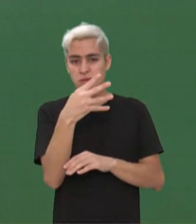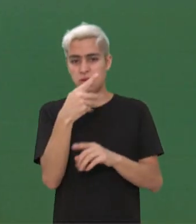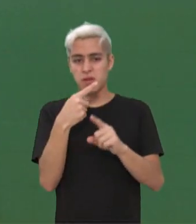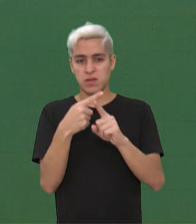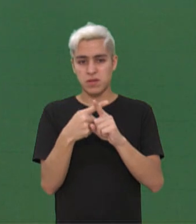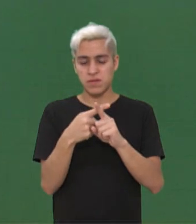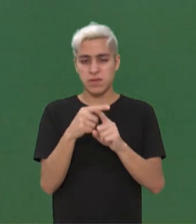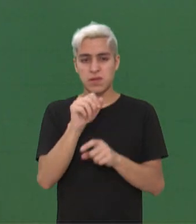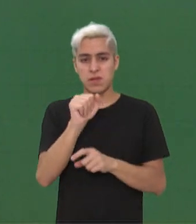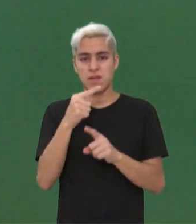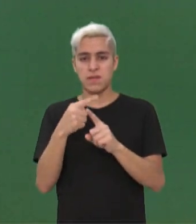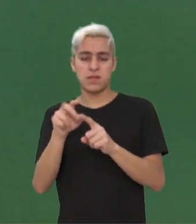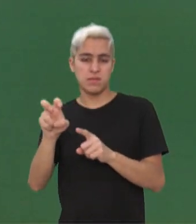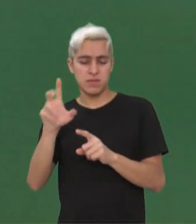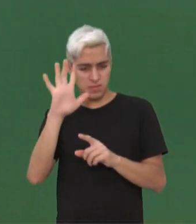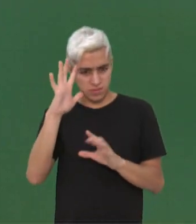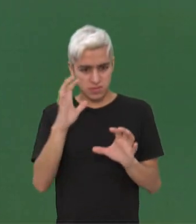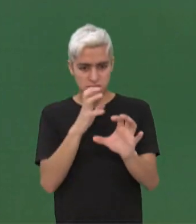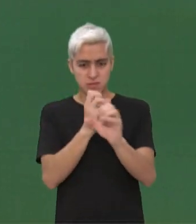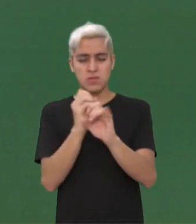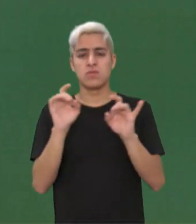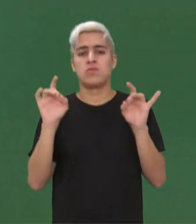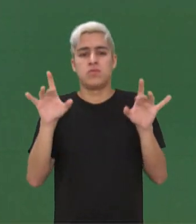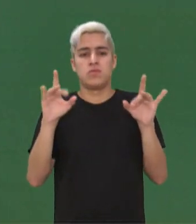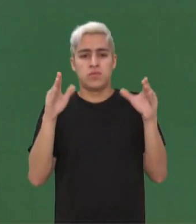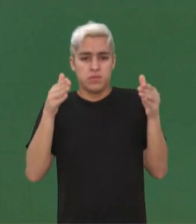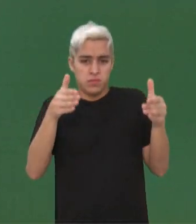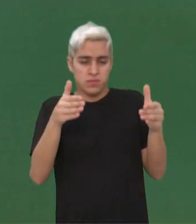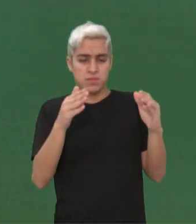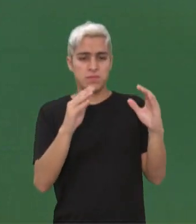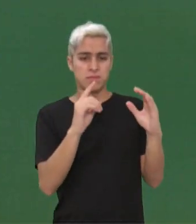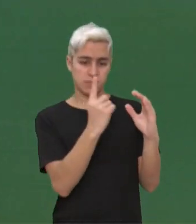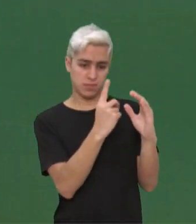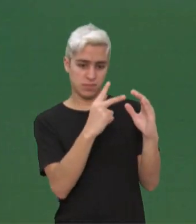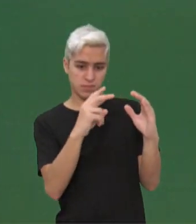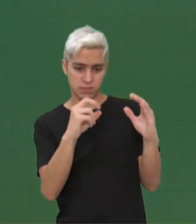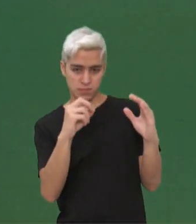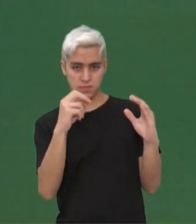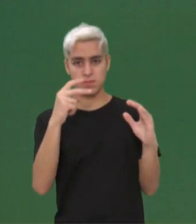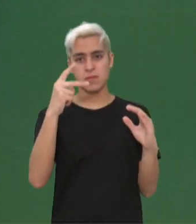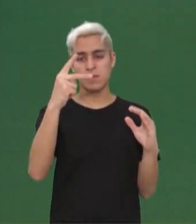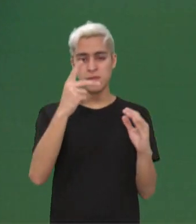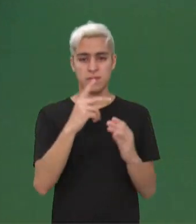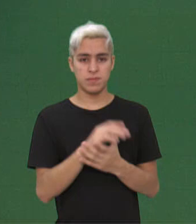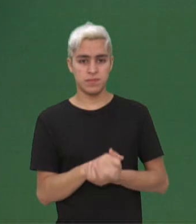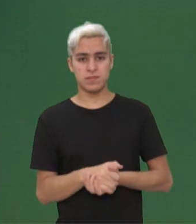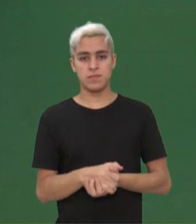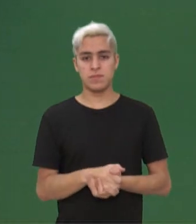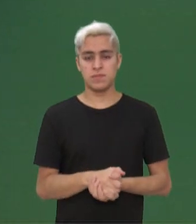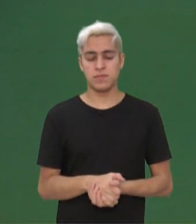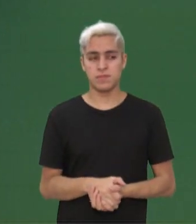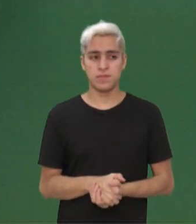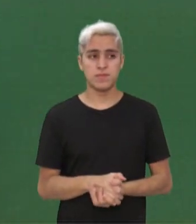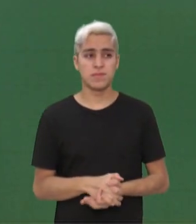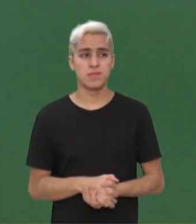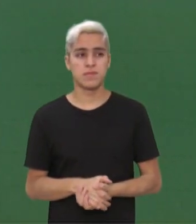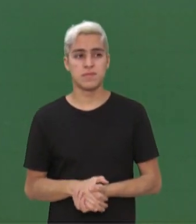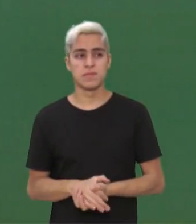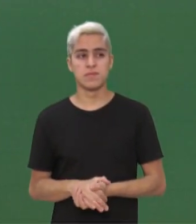C. Então eu resolvo aqui só o 120 ao quadrado. 120 ao